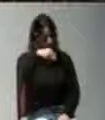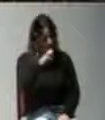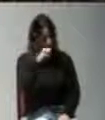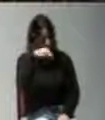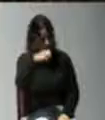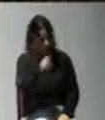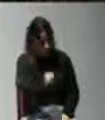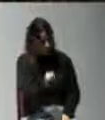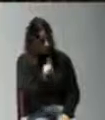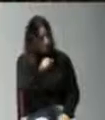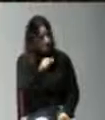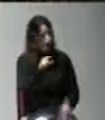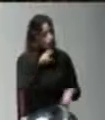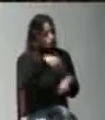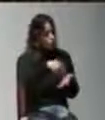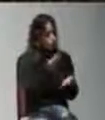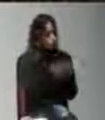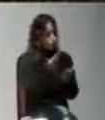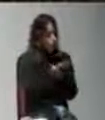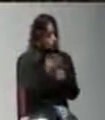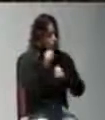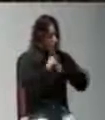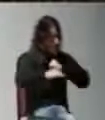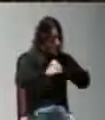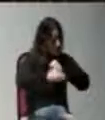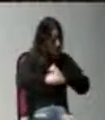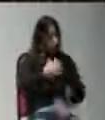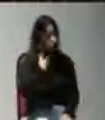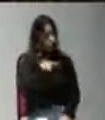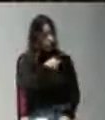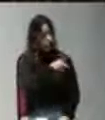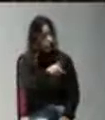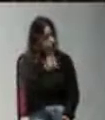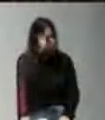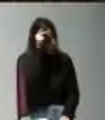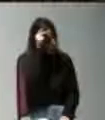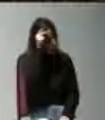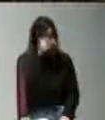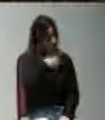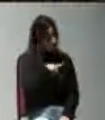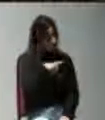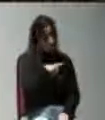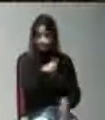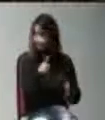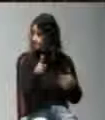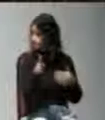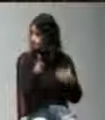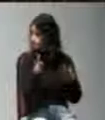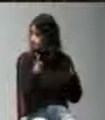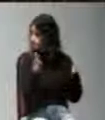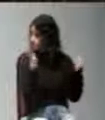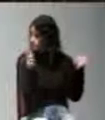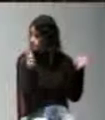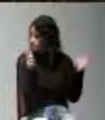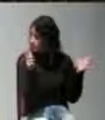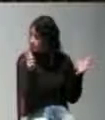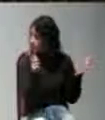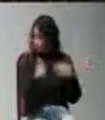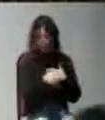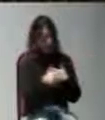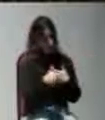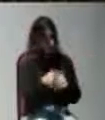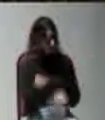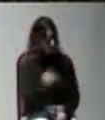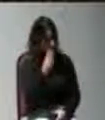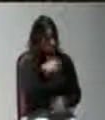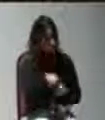Educação e Subjetividade, aqui da UFRGS. Professora Rosa tem um papel importantíssimo dentro da AMPED, é um prazer tê-la aqui nessa